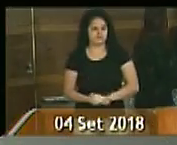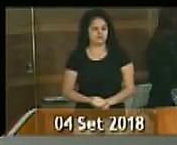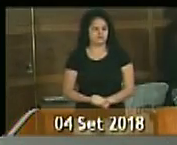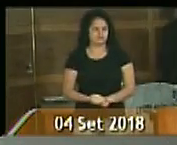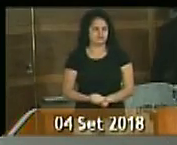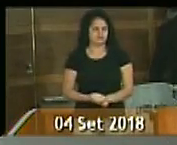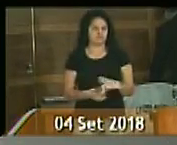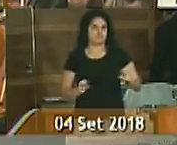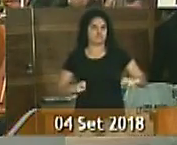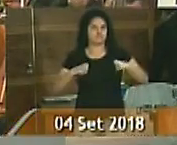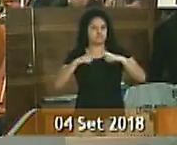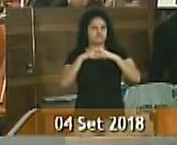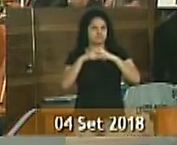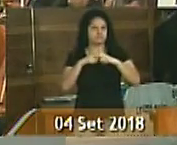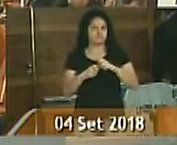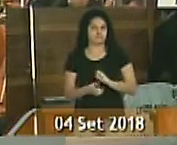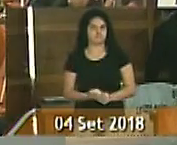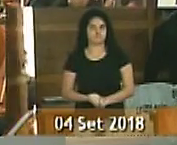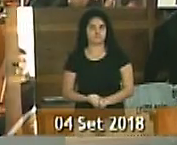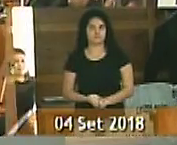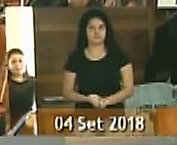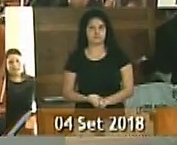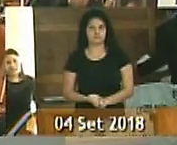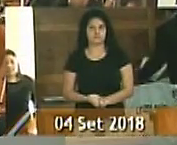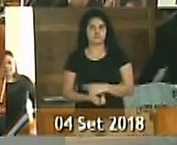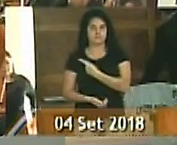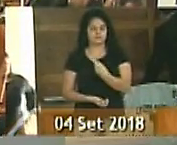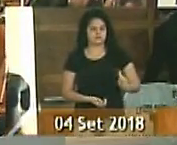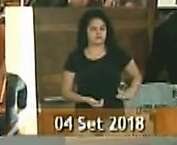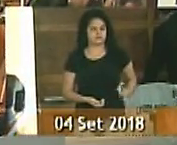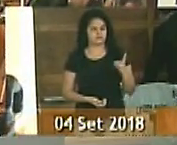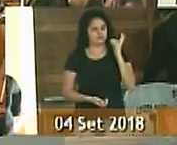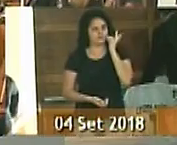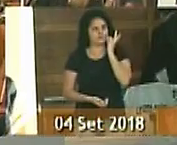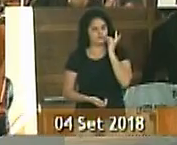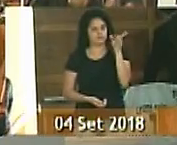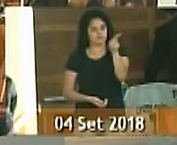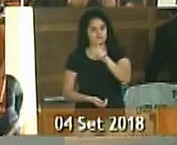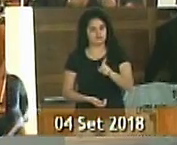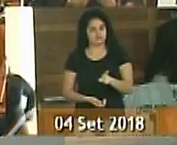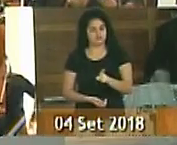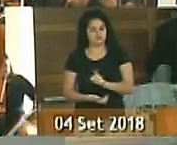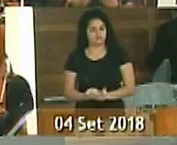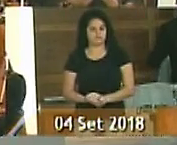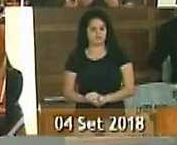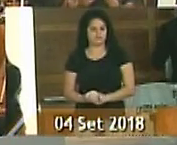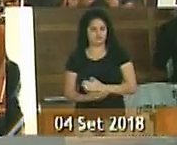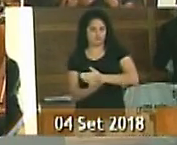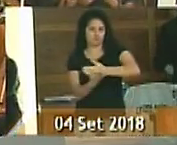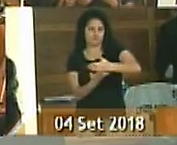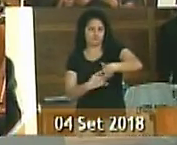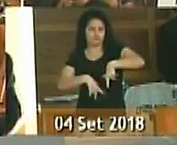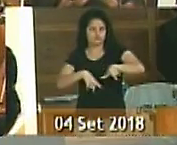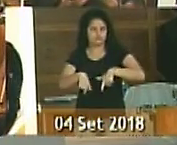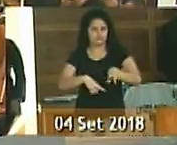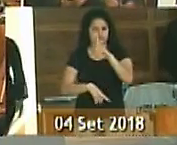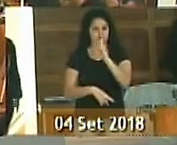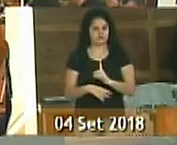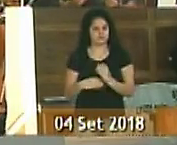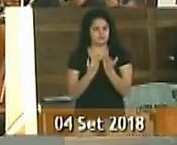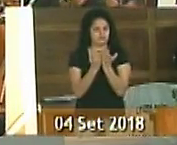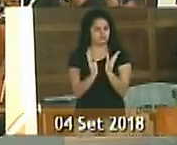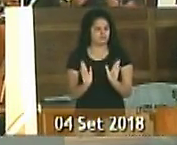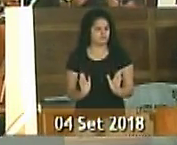no plenário, presidente Benedito Adelino, sob a presidência do vereador José Augusto, que logo deu início aos